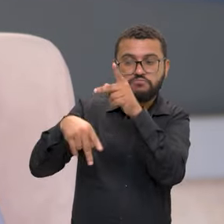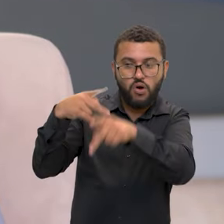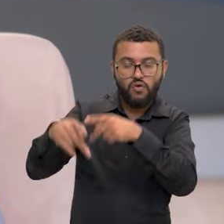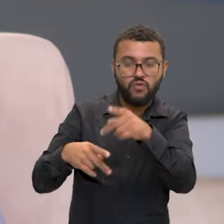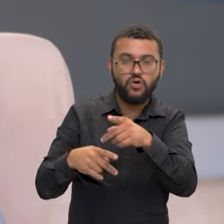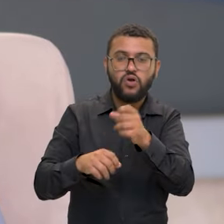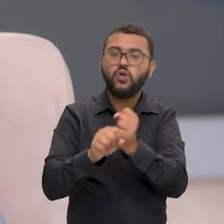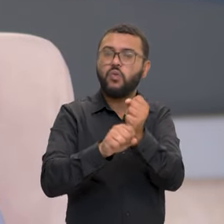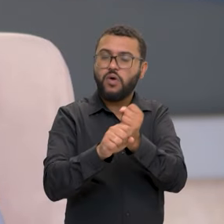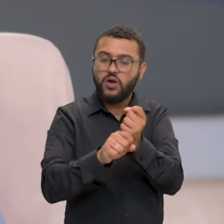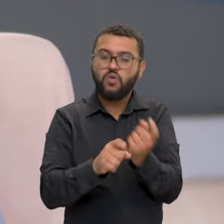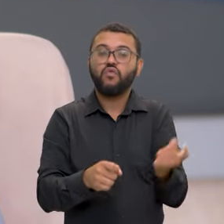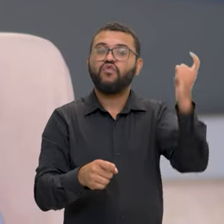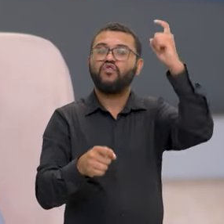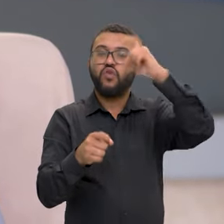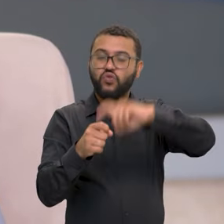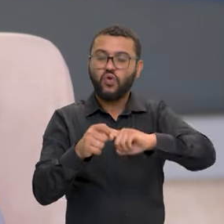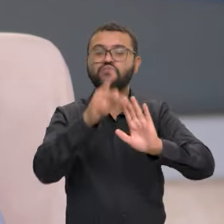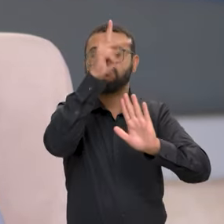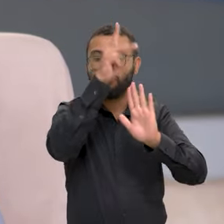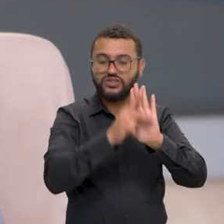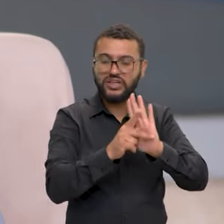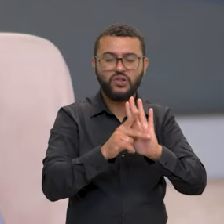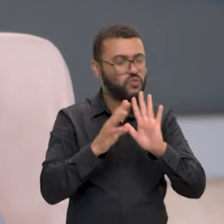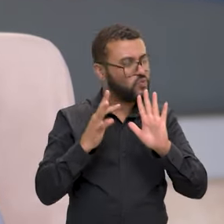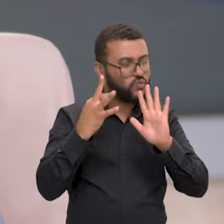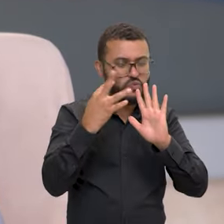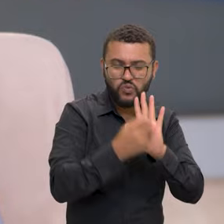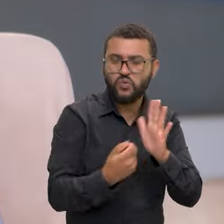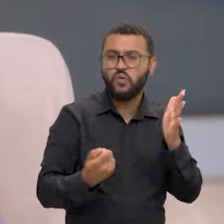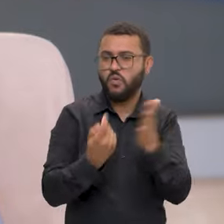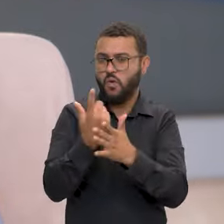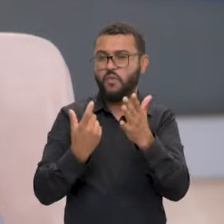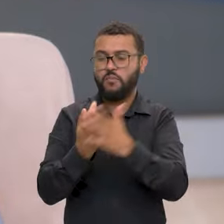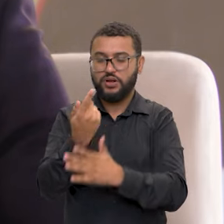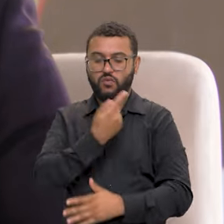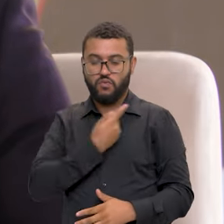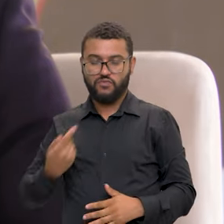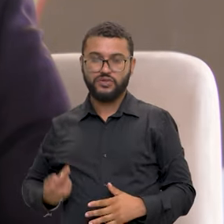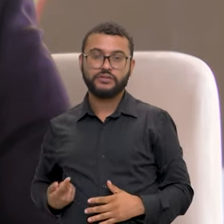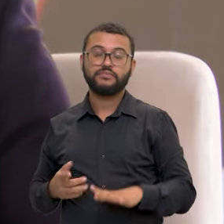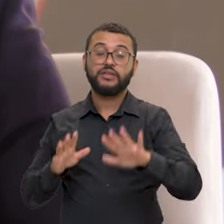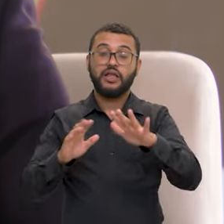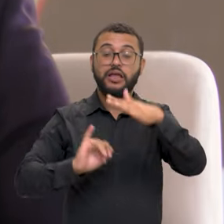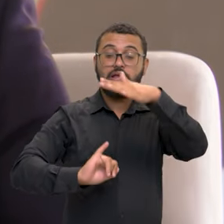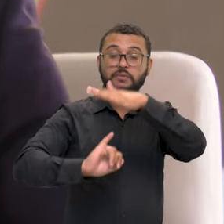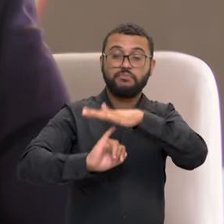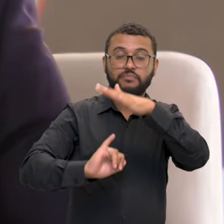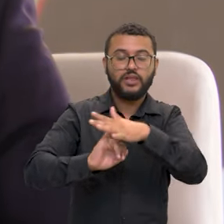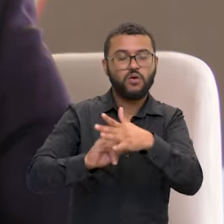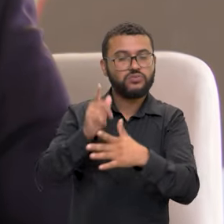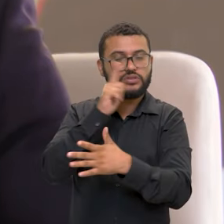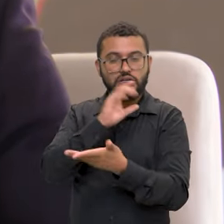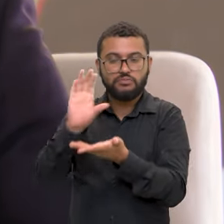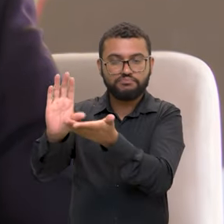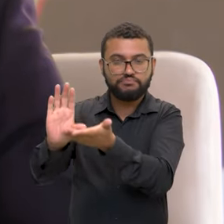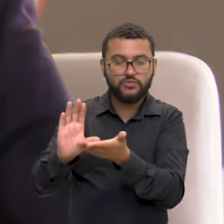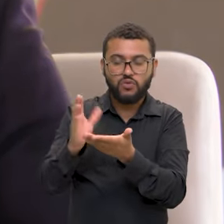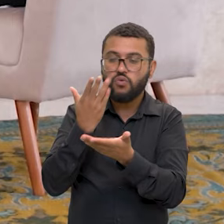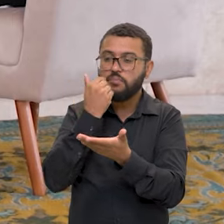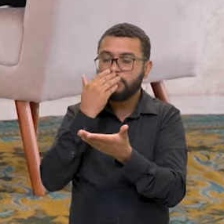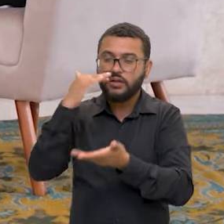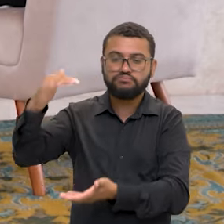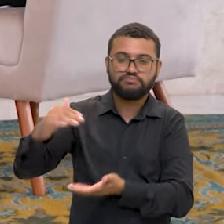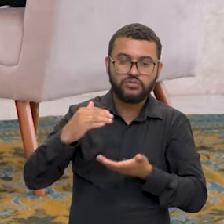os programas de compras institucionais. O mais importante é o programa de aquisição de alimentos. Esse programa garante a compra da agricultura familiar